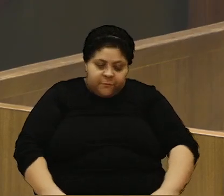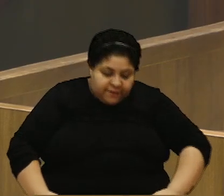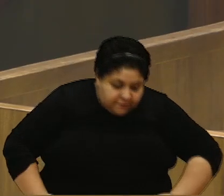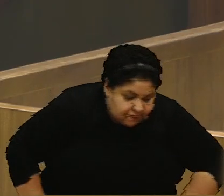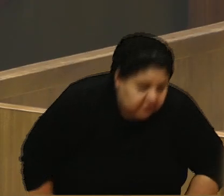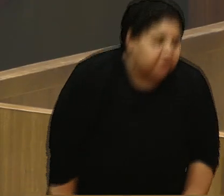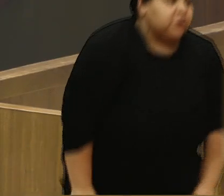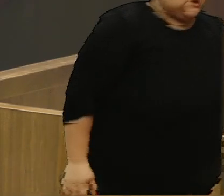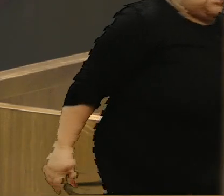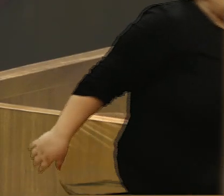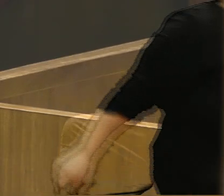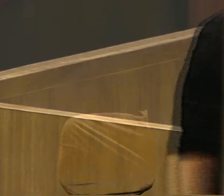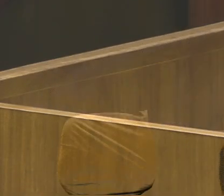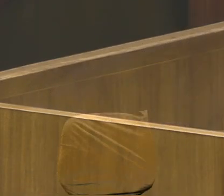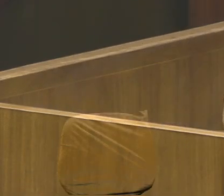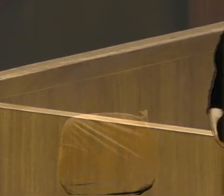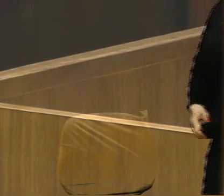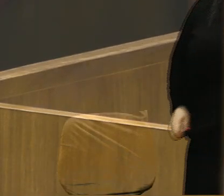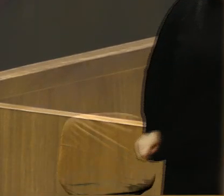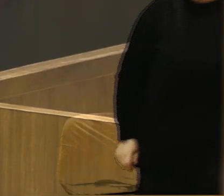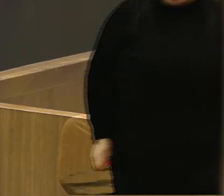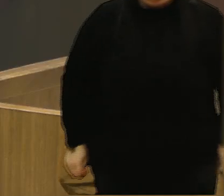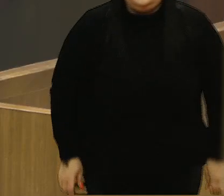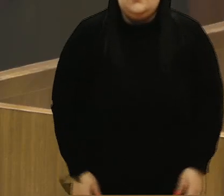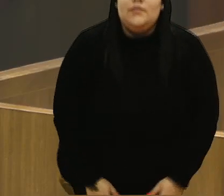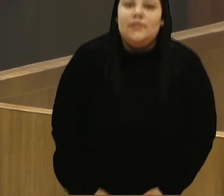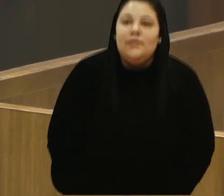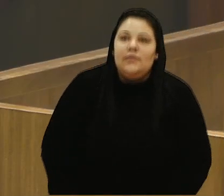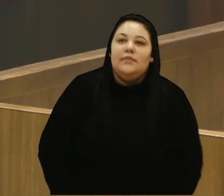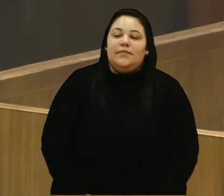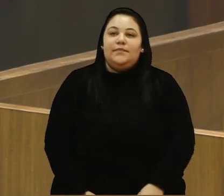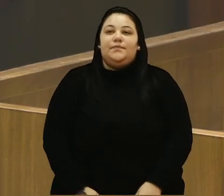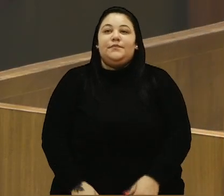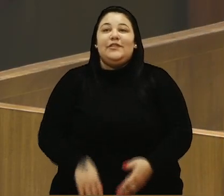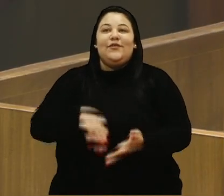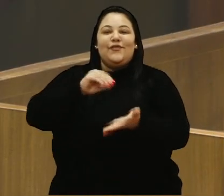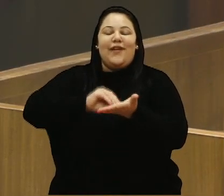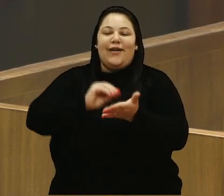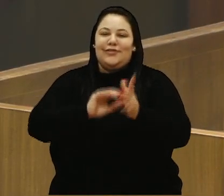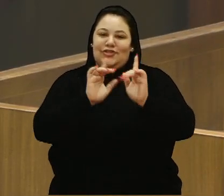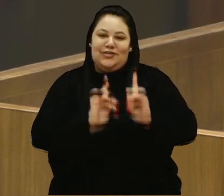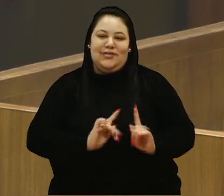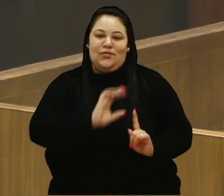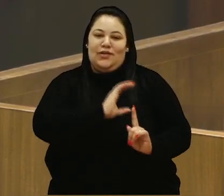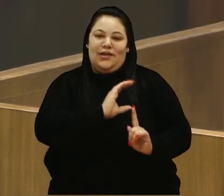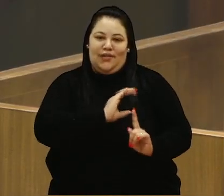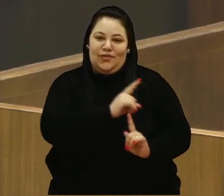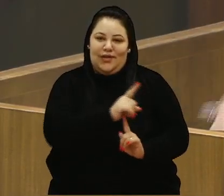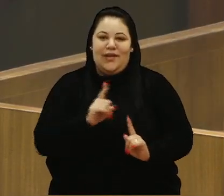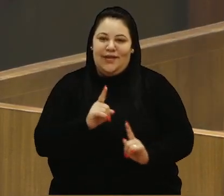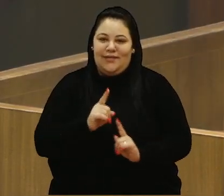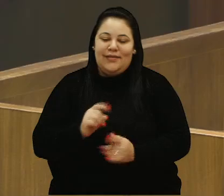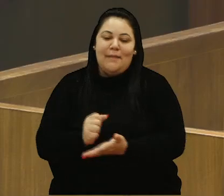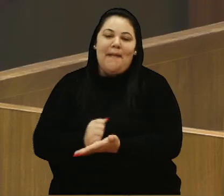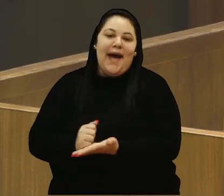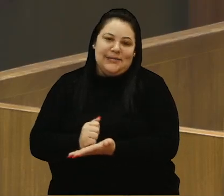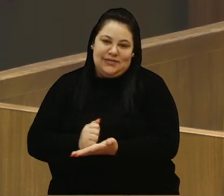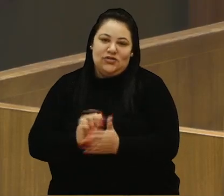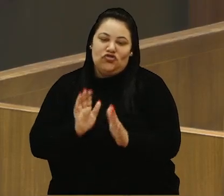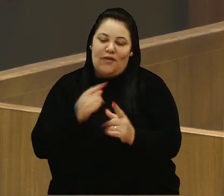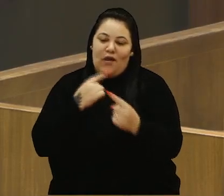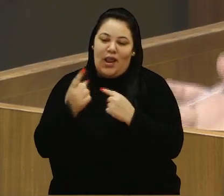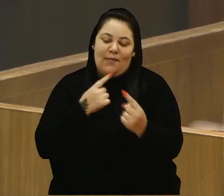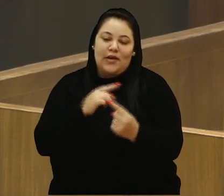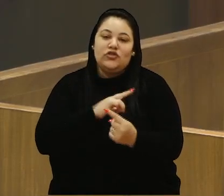as máquinas estragadas, danificadas, né? A falta de gestão de coordenadores e gerentes na base, tá? A gente já foi lá reclamar e tinha uma pessoa lá